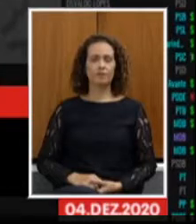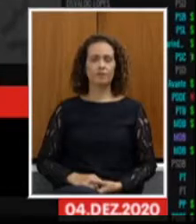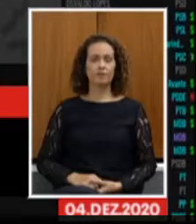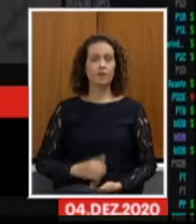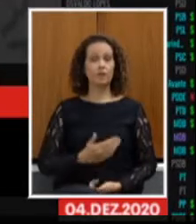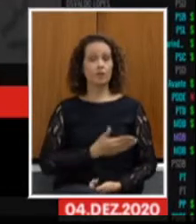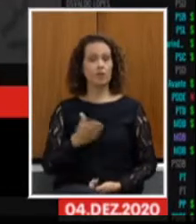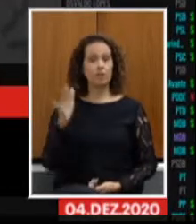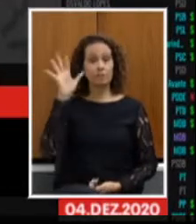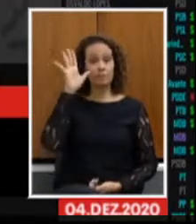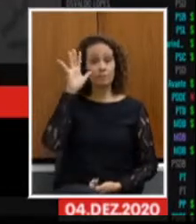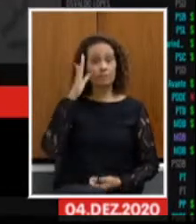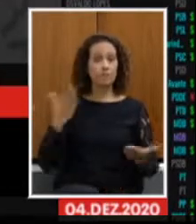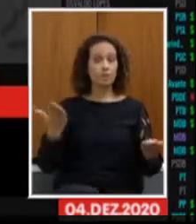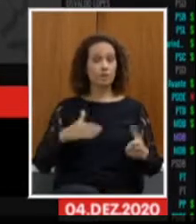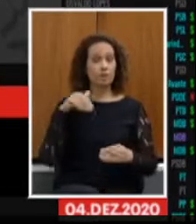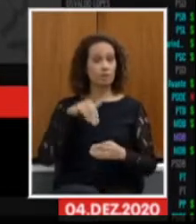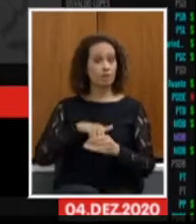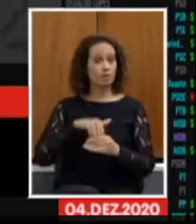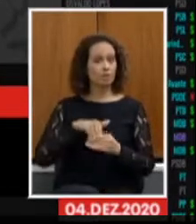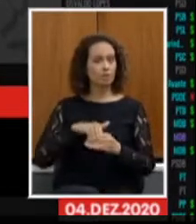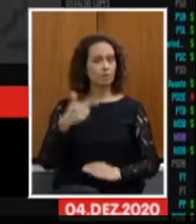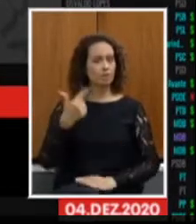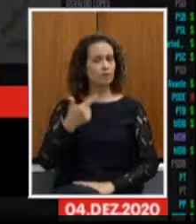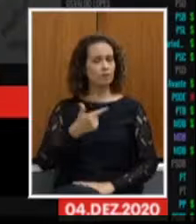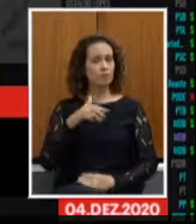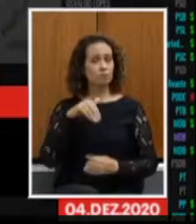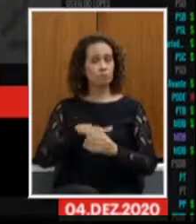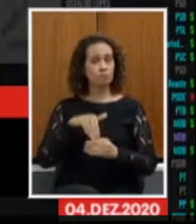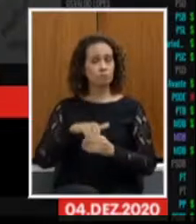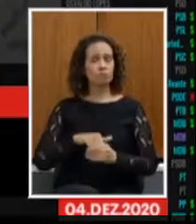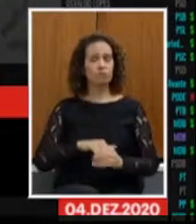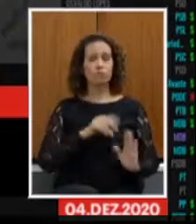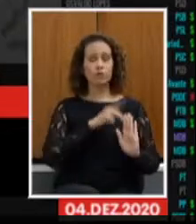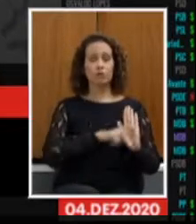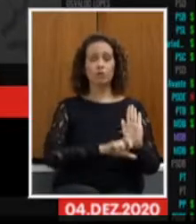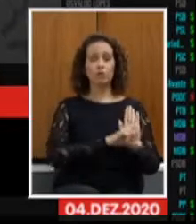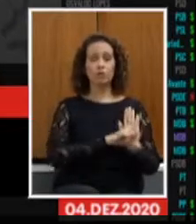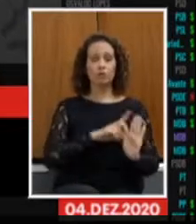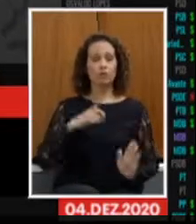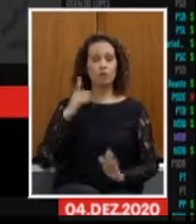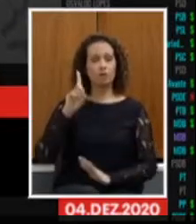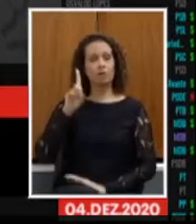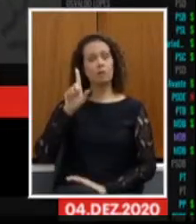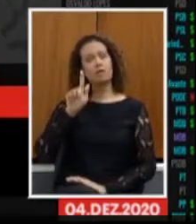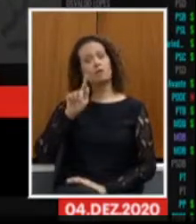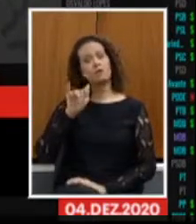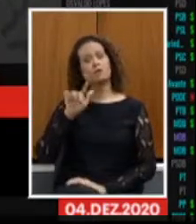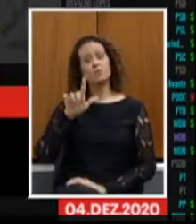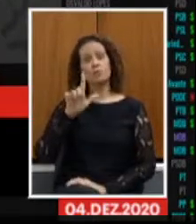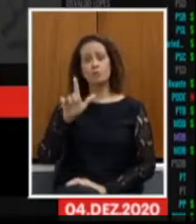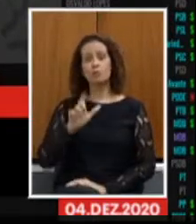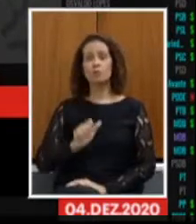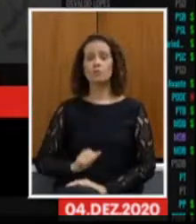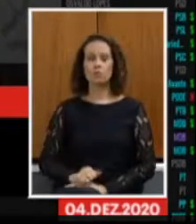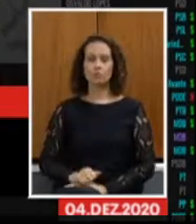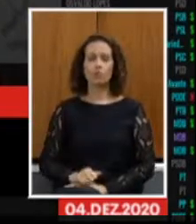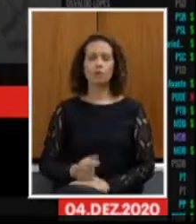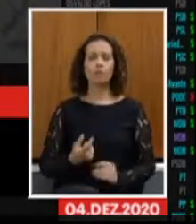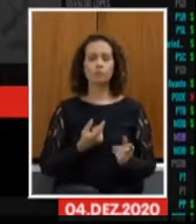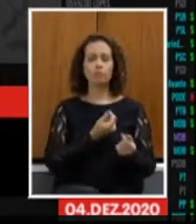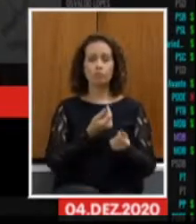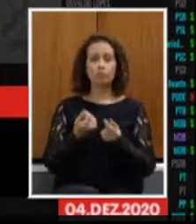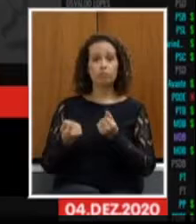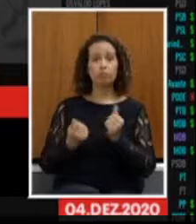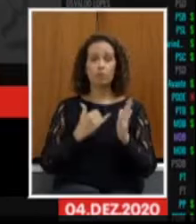Você acompanha agora a votação, então, em segundo turno, de um projeto de lei do deputado Gil Pereira, que altera a legislação tributária do Estado de